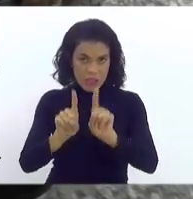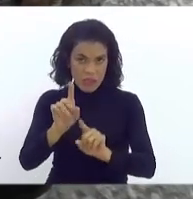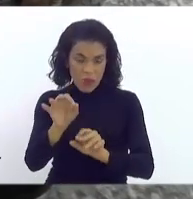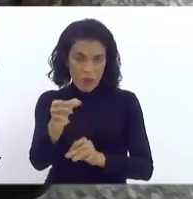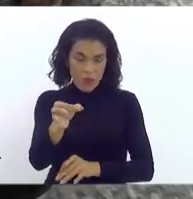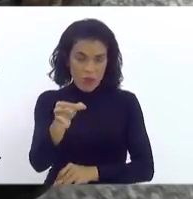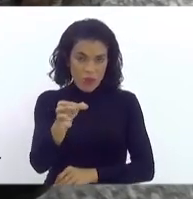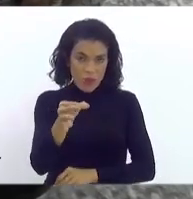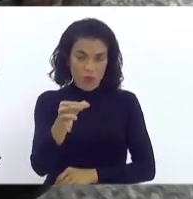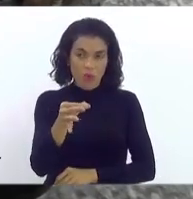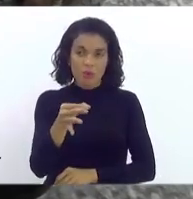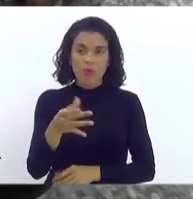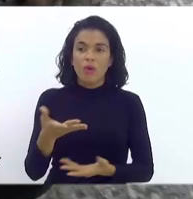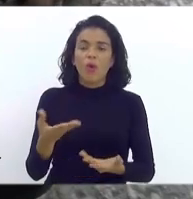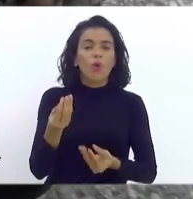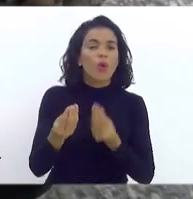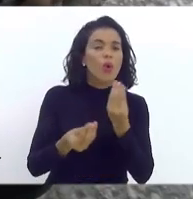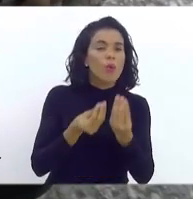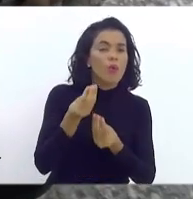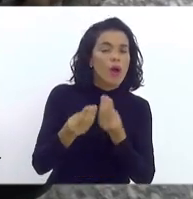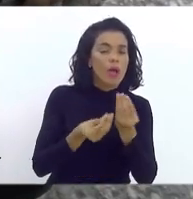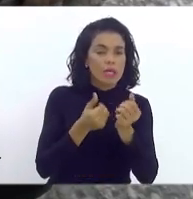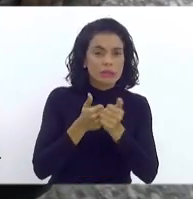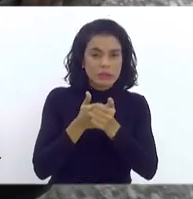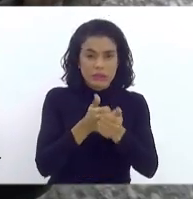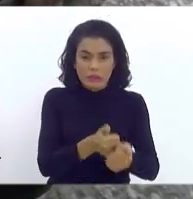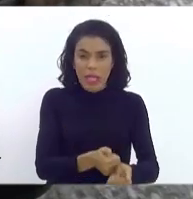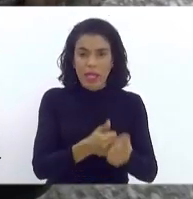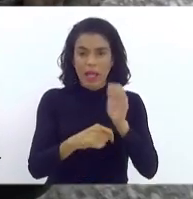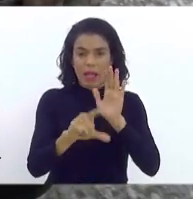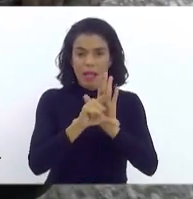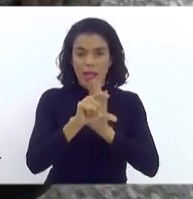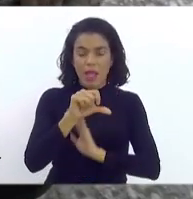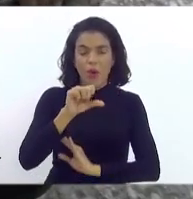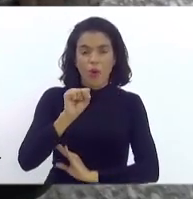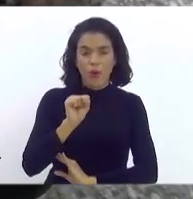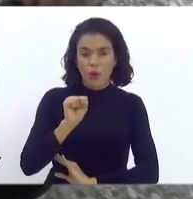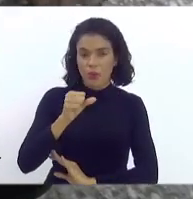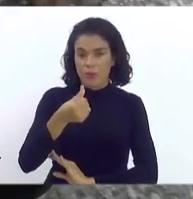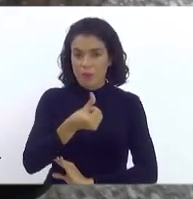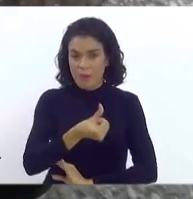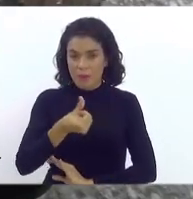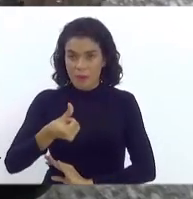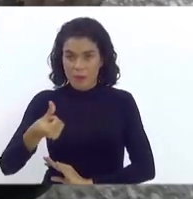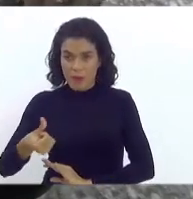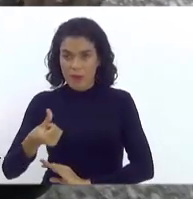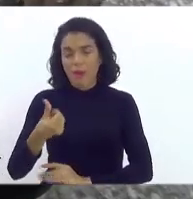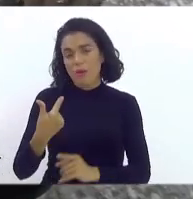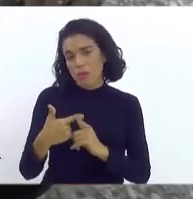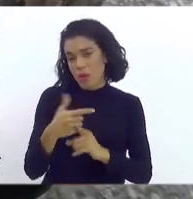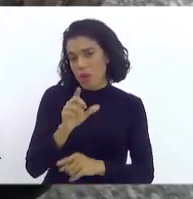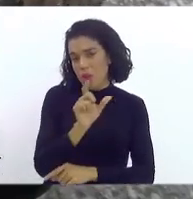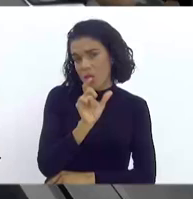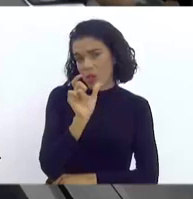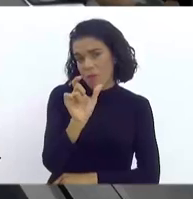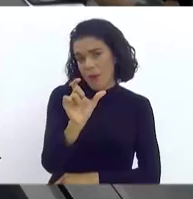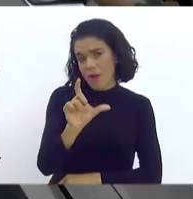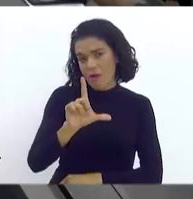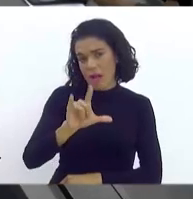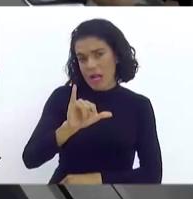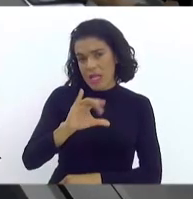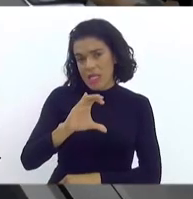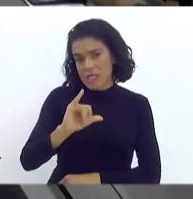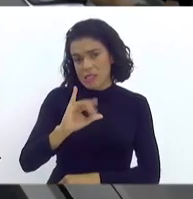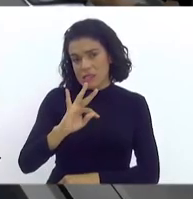vocês... Esse parâmetro, como é que é isso? Ele segue a Lei 8666? Como é que vocês fizeram isso? Porque para chamar de licitação é algo bastante específico.